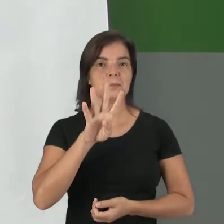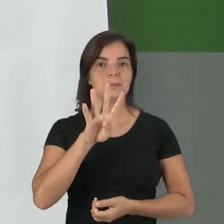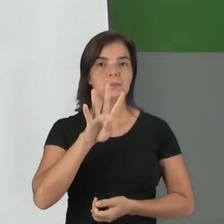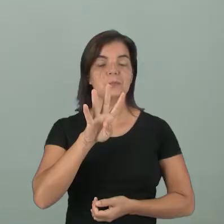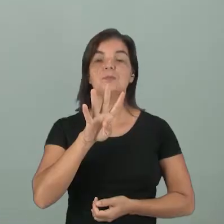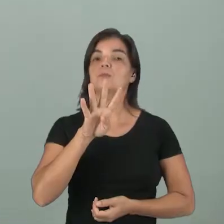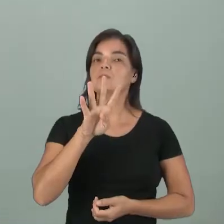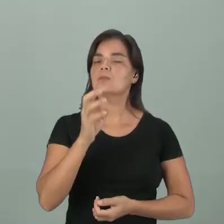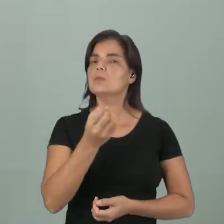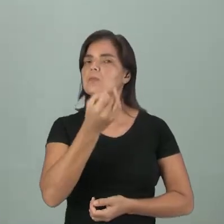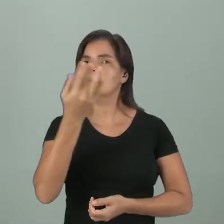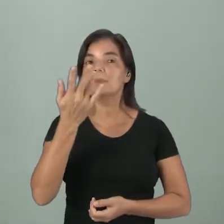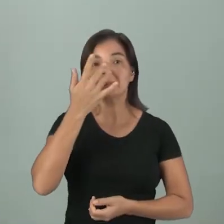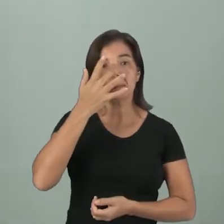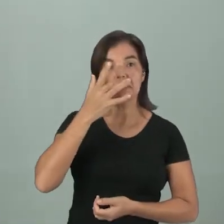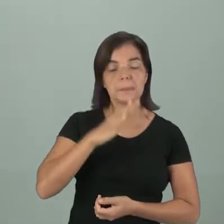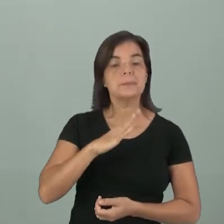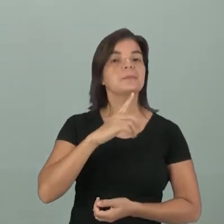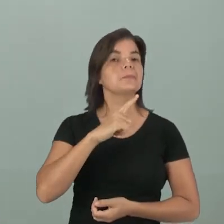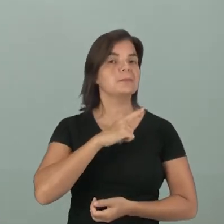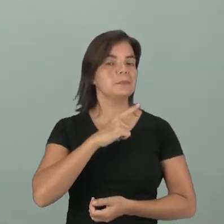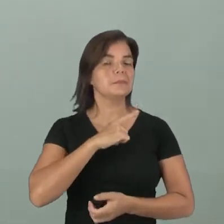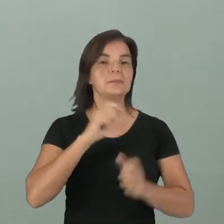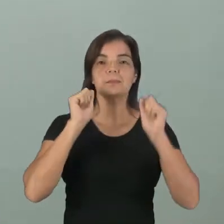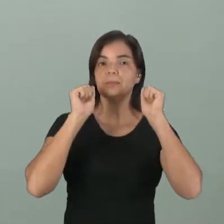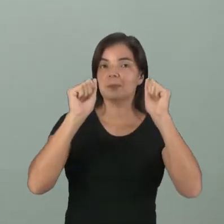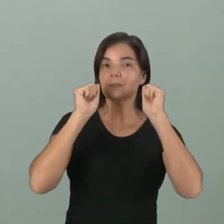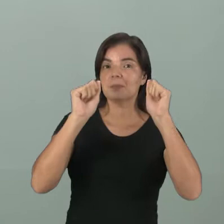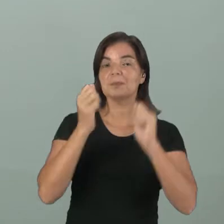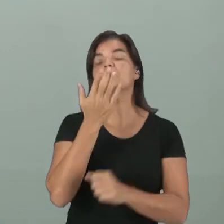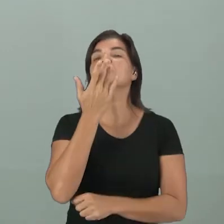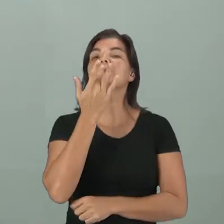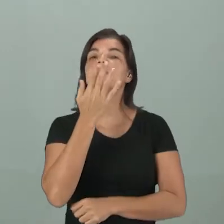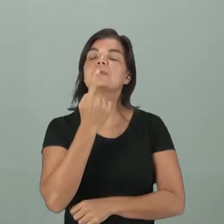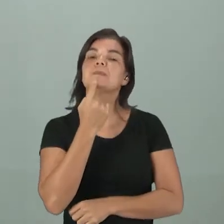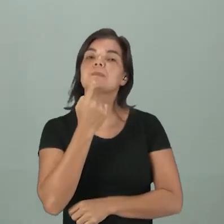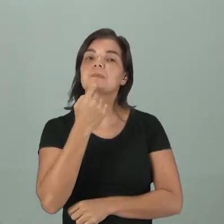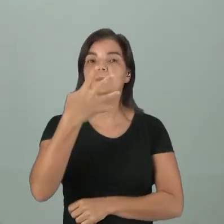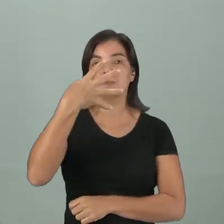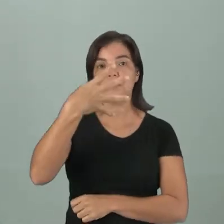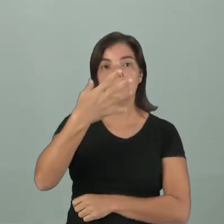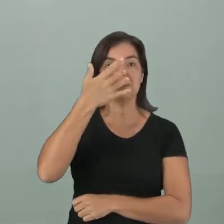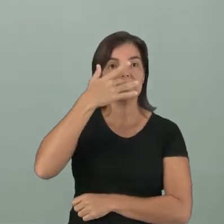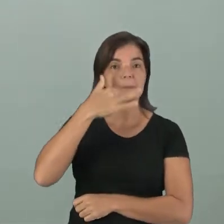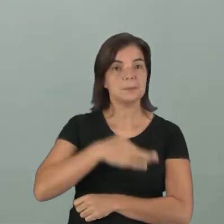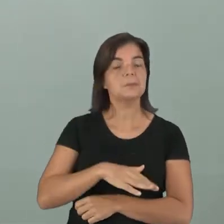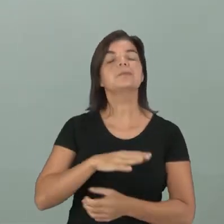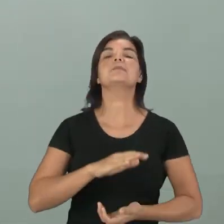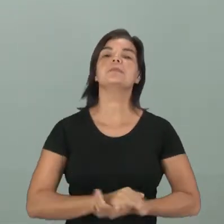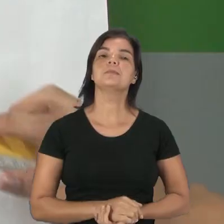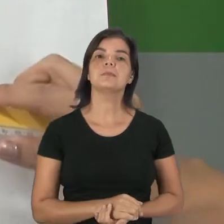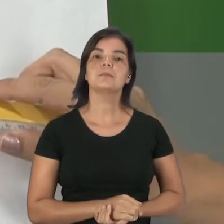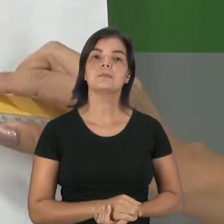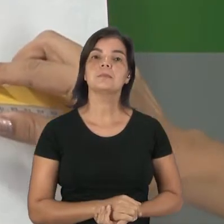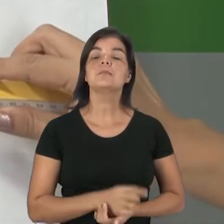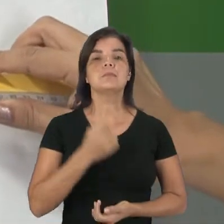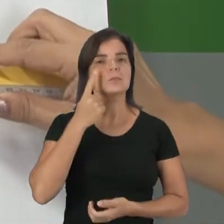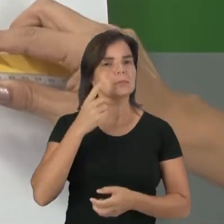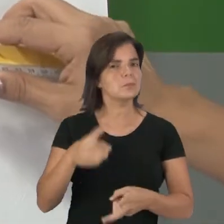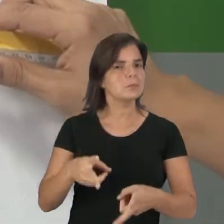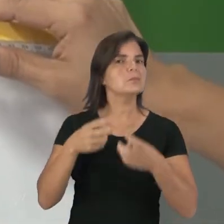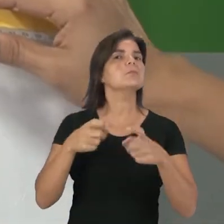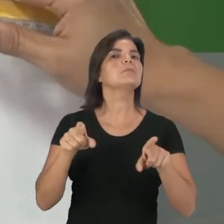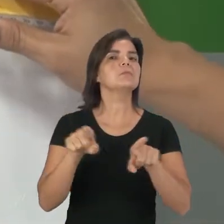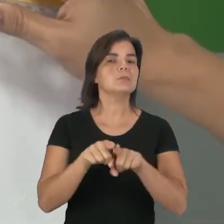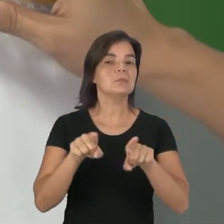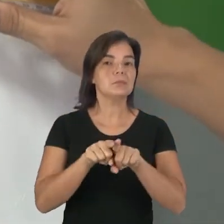4. Então, quantas crianças nós temos na torcida de cor vermelha? 4 crianças, isso mesmo. Nós percebemos